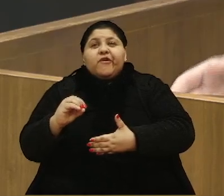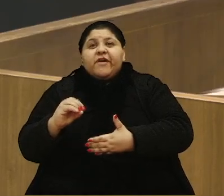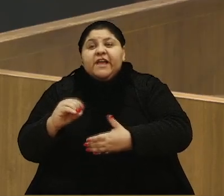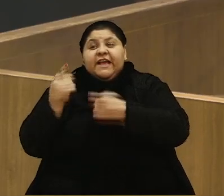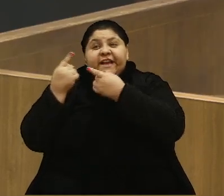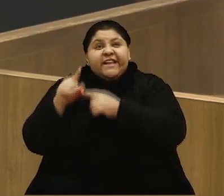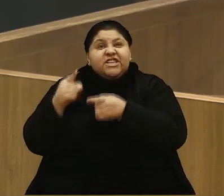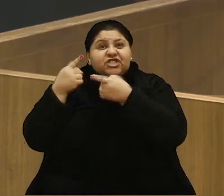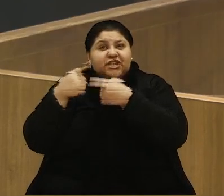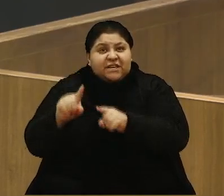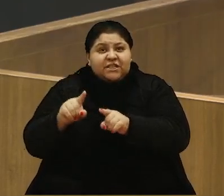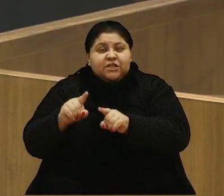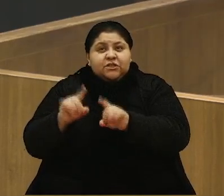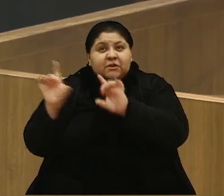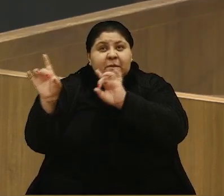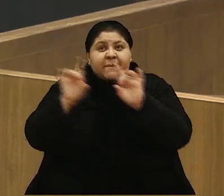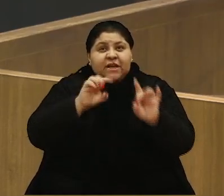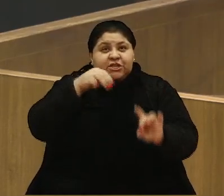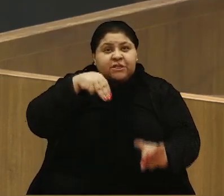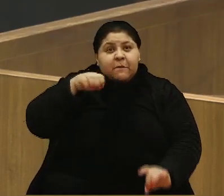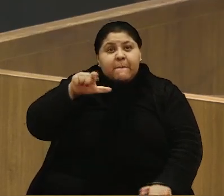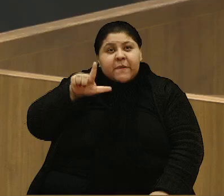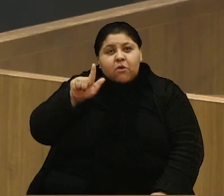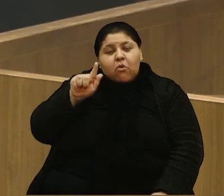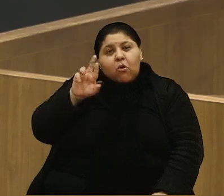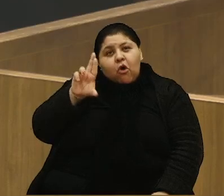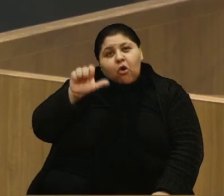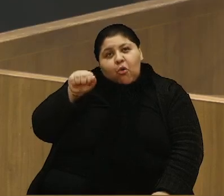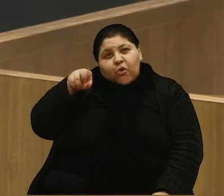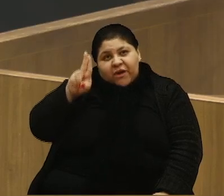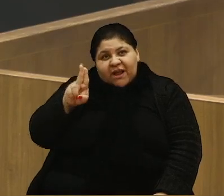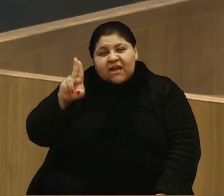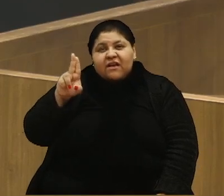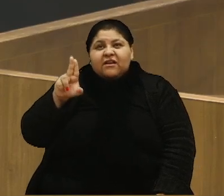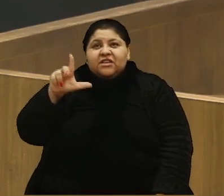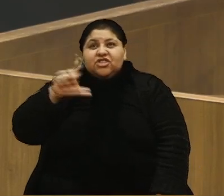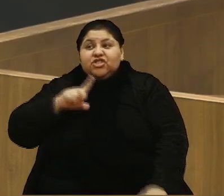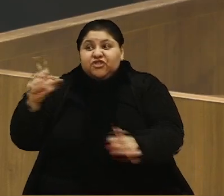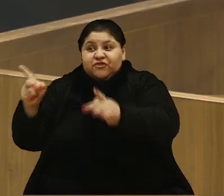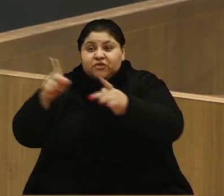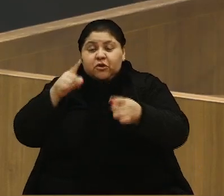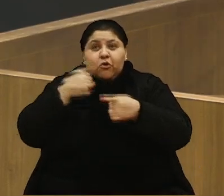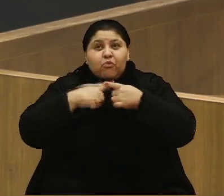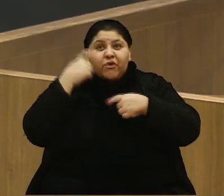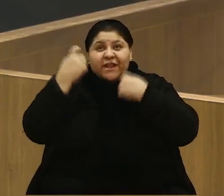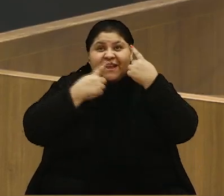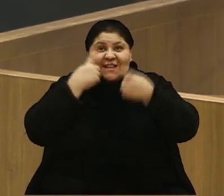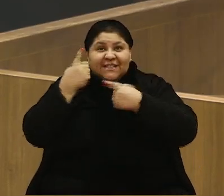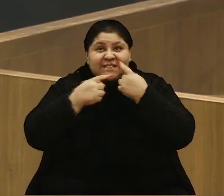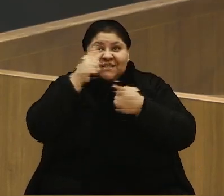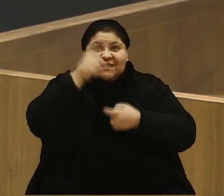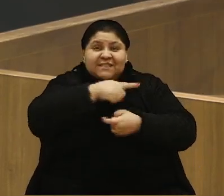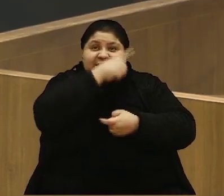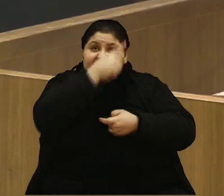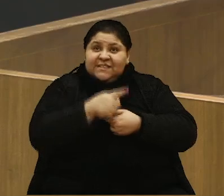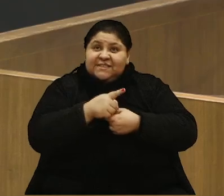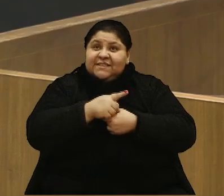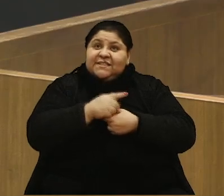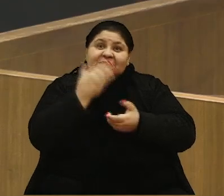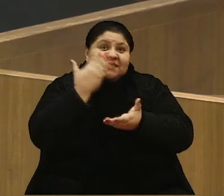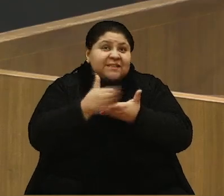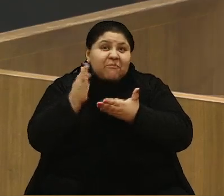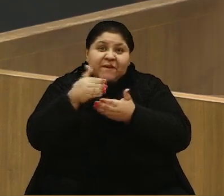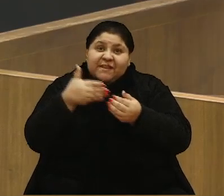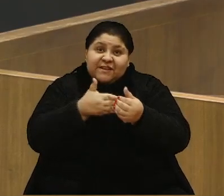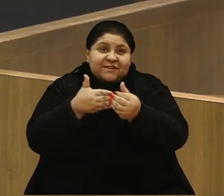Até o da outra página que estava depois, até estava nos visitando aqui no gabinete, está preocupado porque estão cancelando ele, a página errada também, está perdendo seguidor,